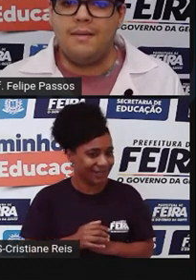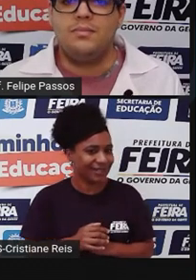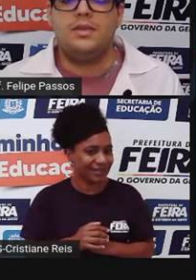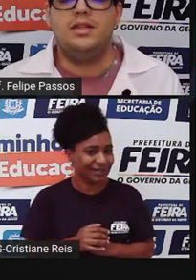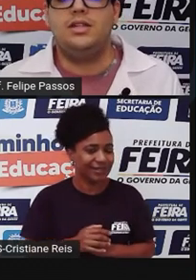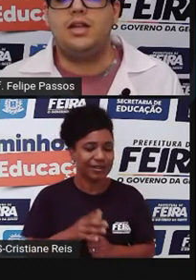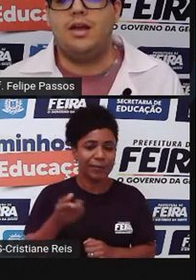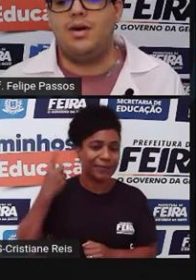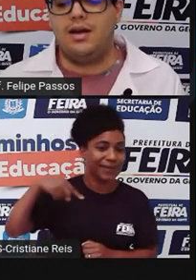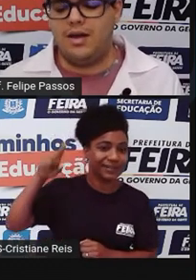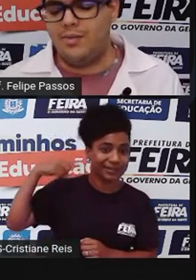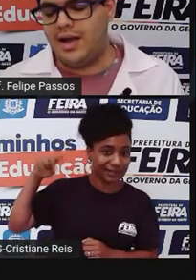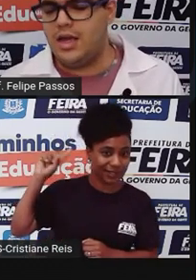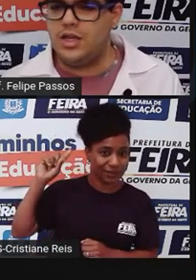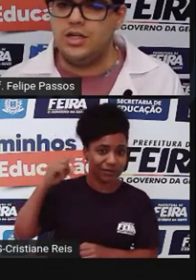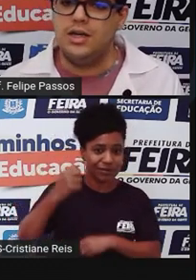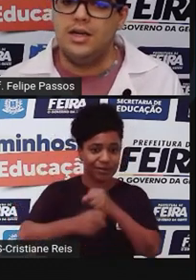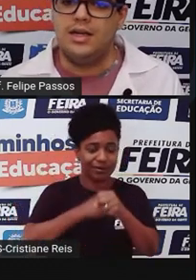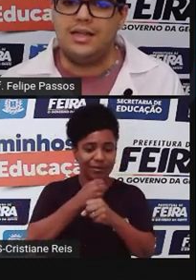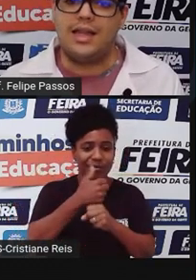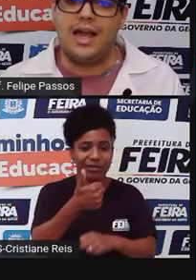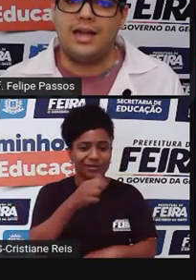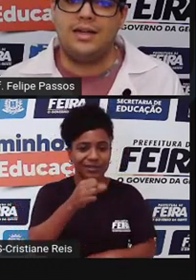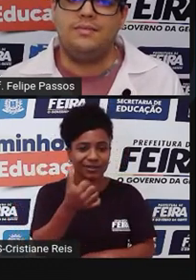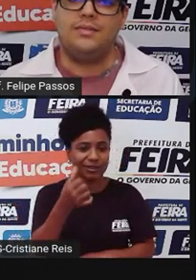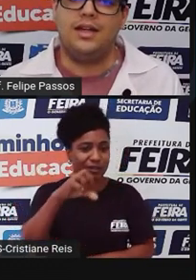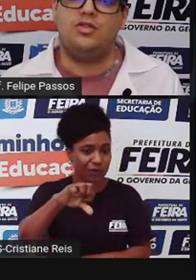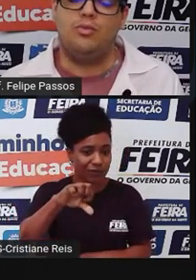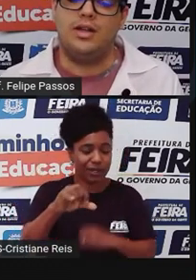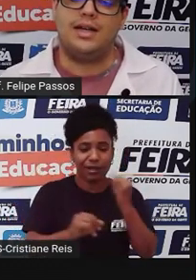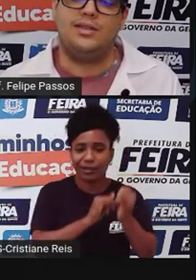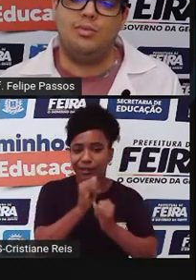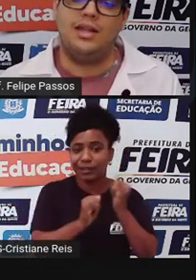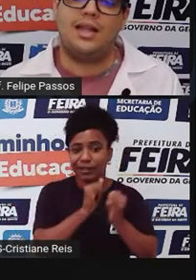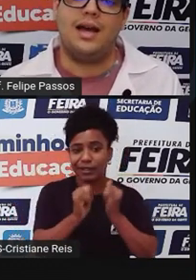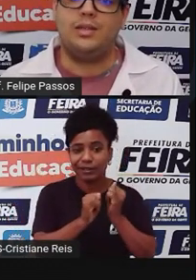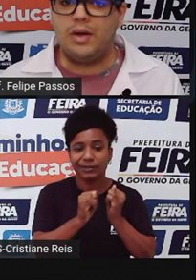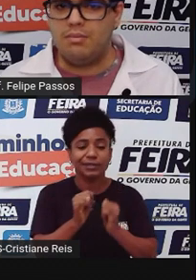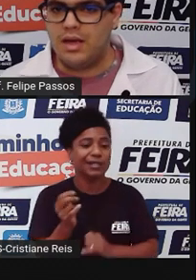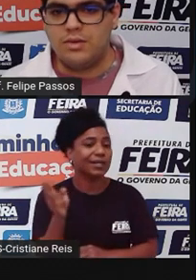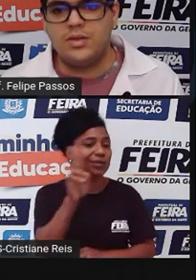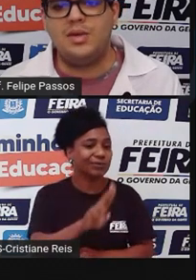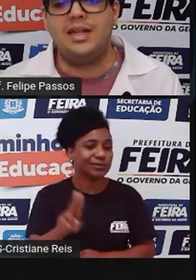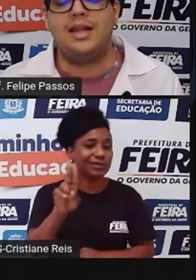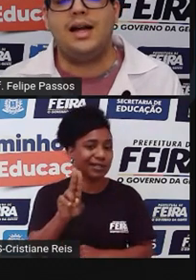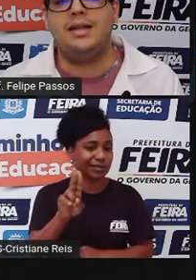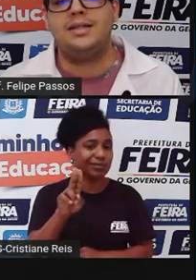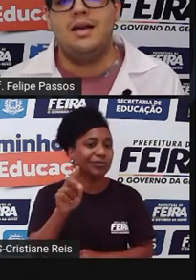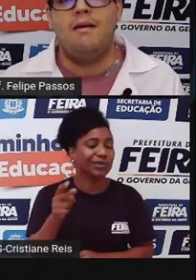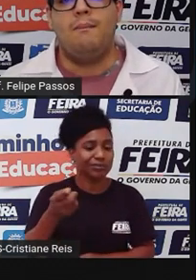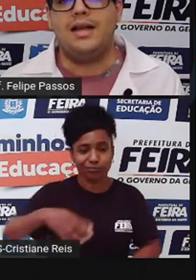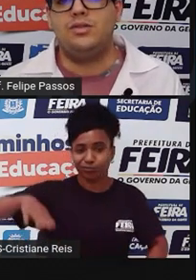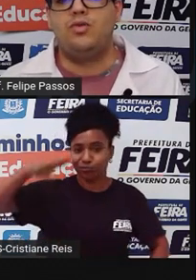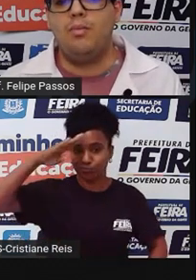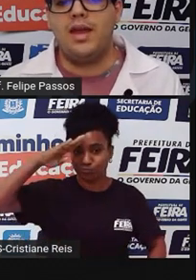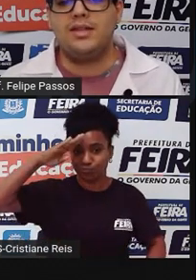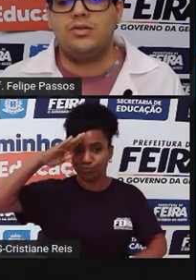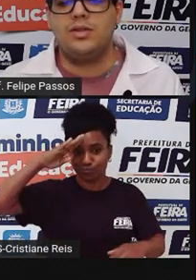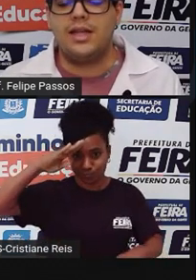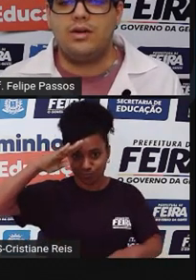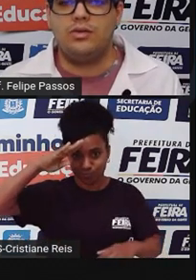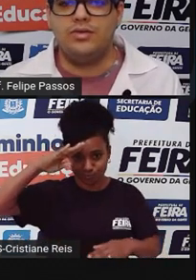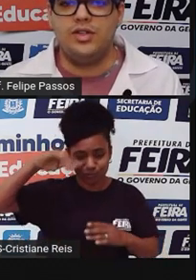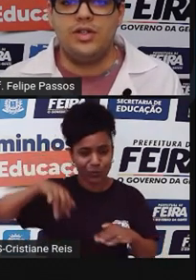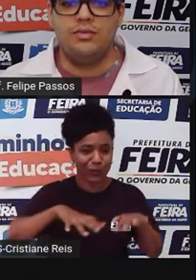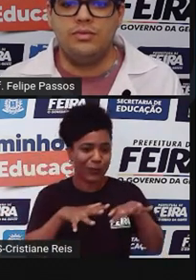militar é uma era uma rede interna né de comunicação militar experimentos militares mas no